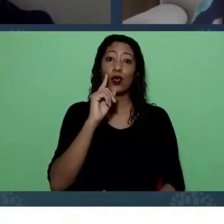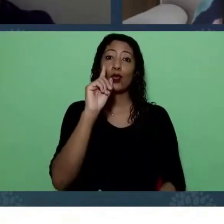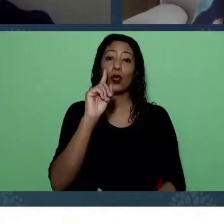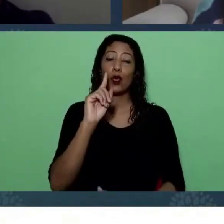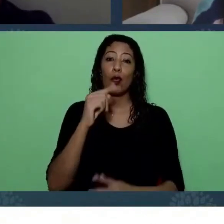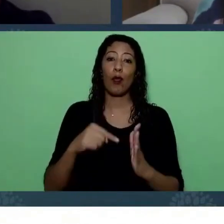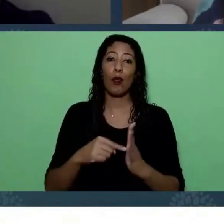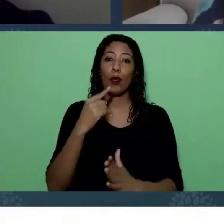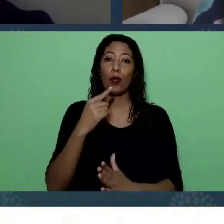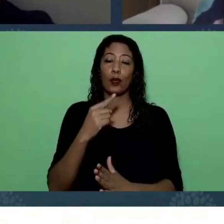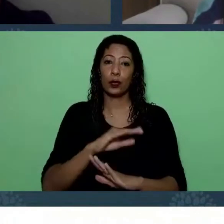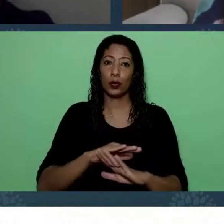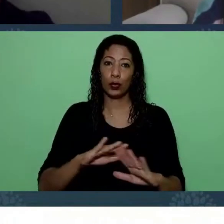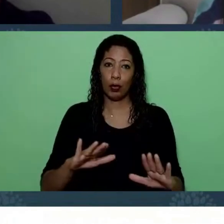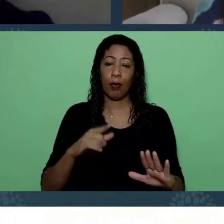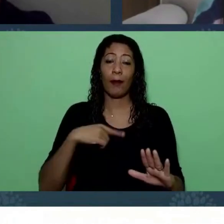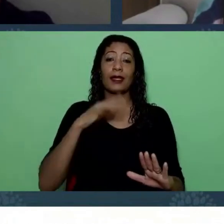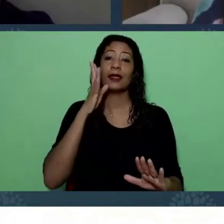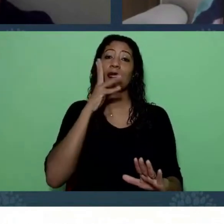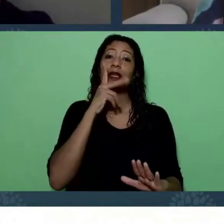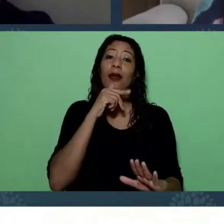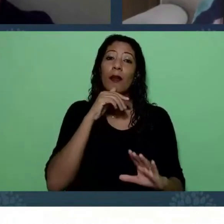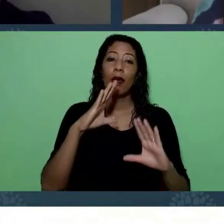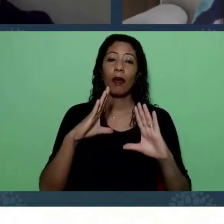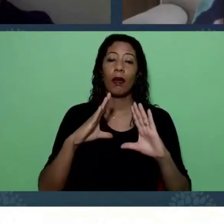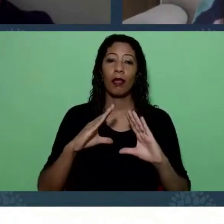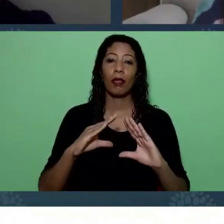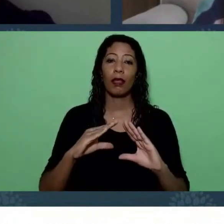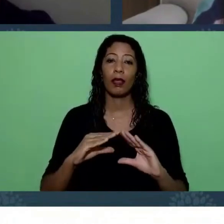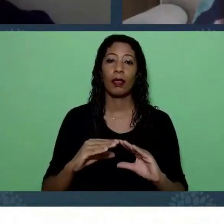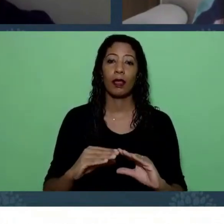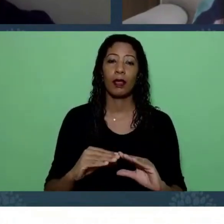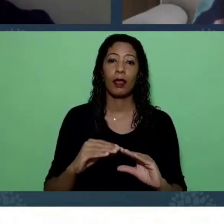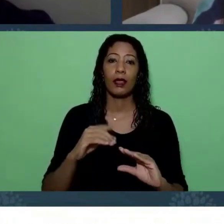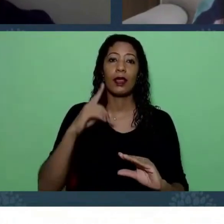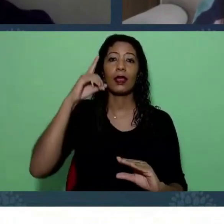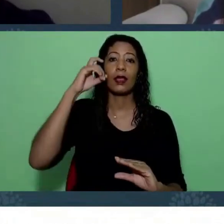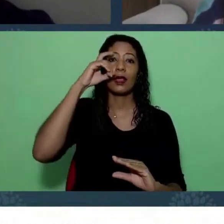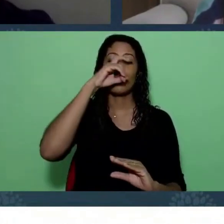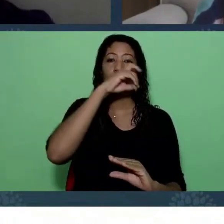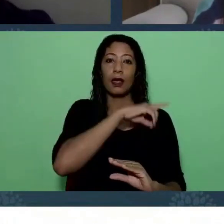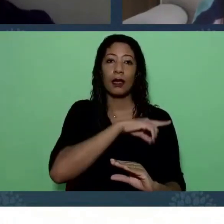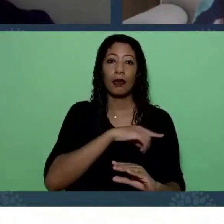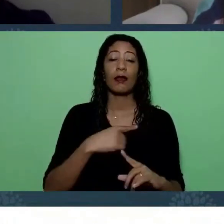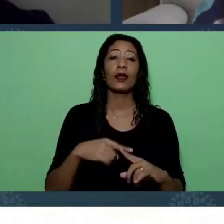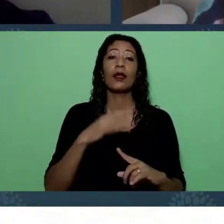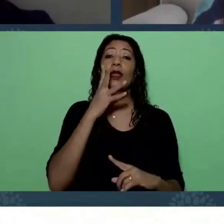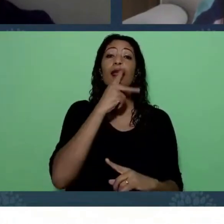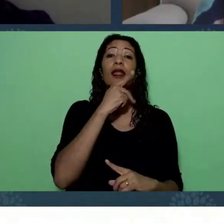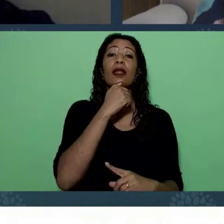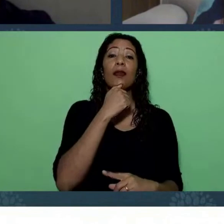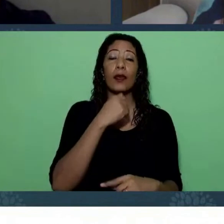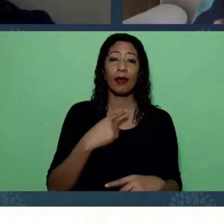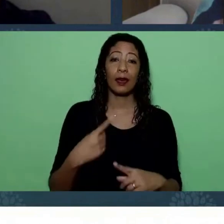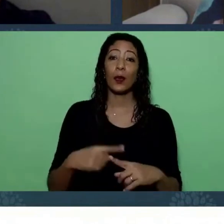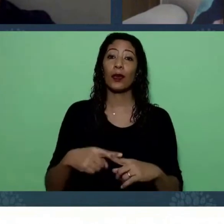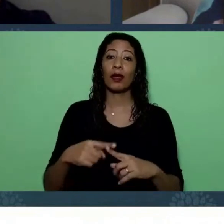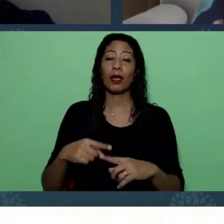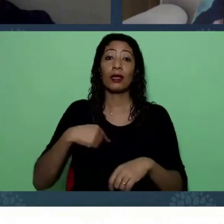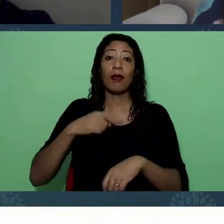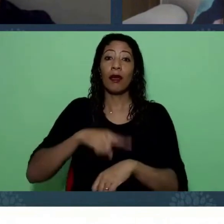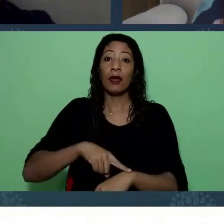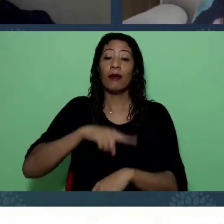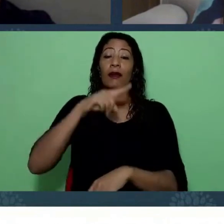fazer efeito. Então, eu não posso usar somente quando o paciente está com falta de ar, porque senão ele vai fazer naquela hora e não vai conseguir